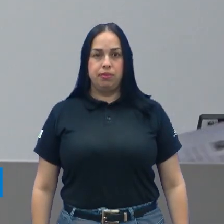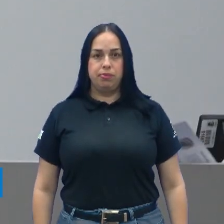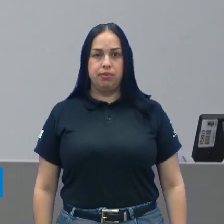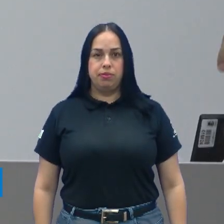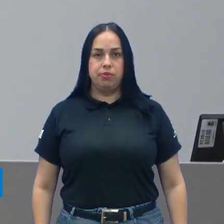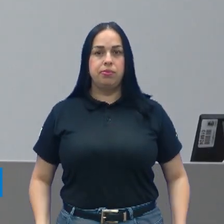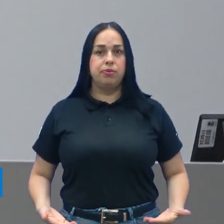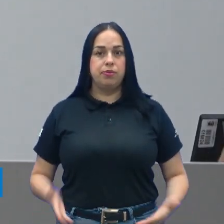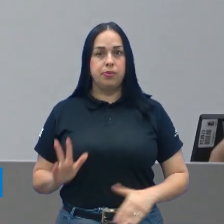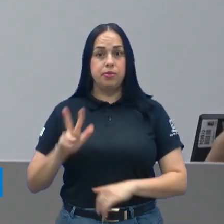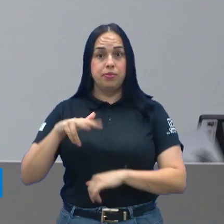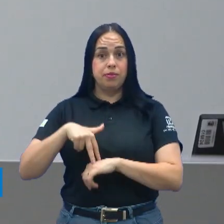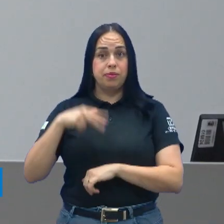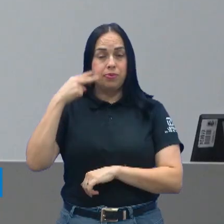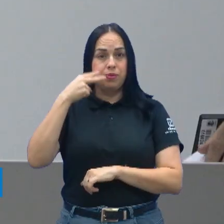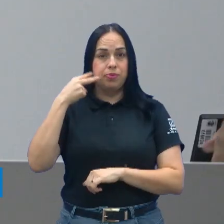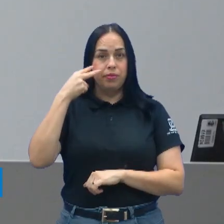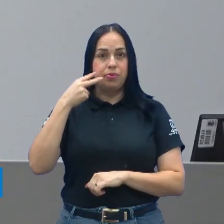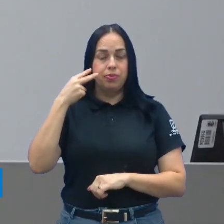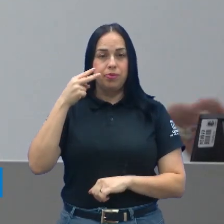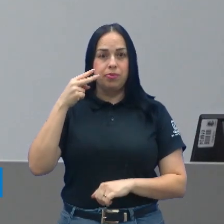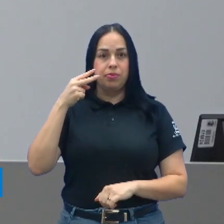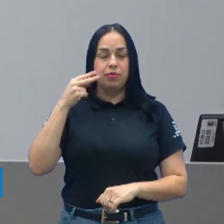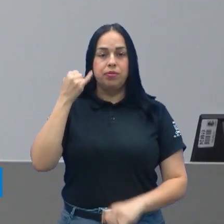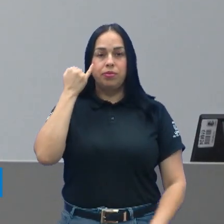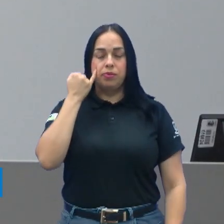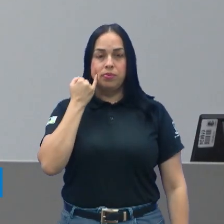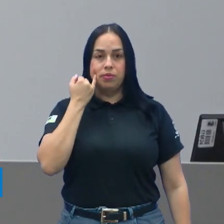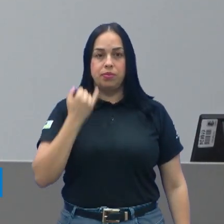Com a palavra, o vereador José Luiz Nunes.